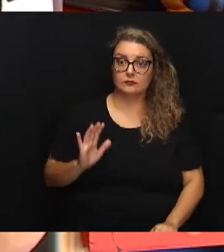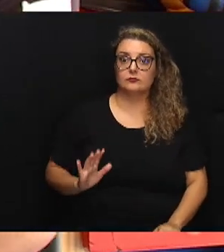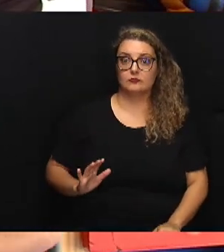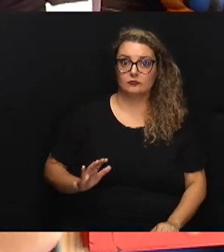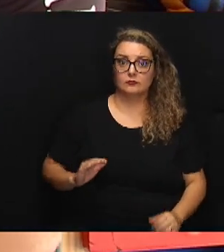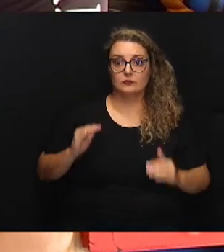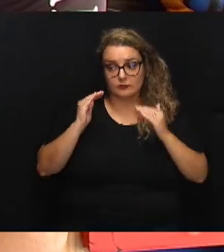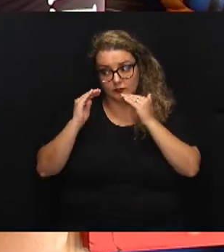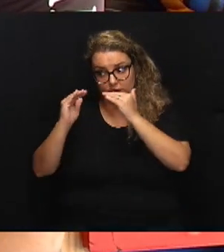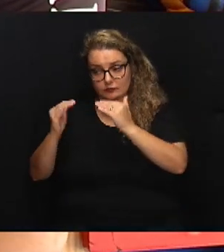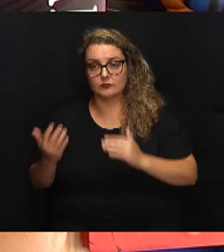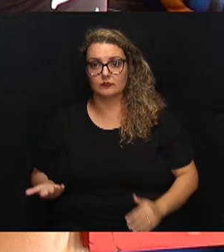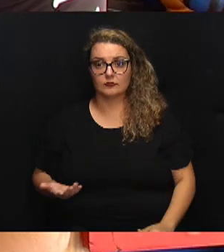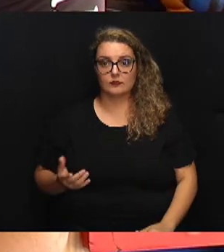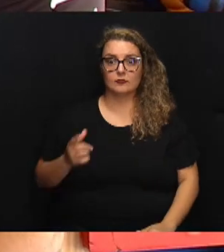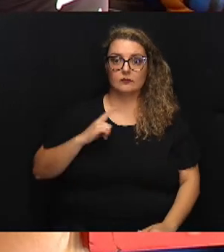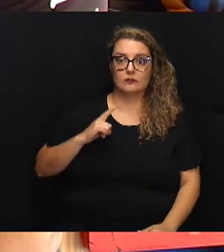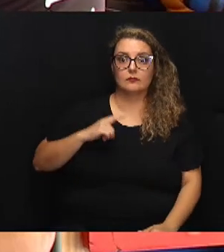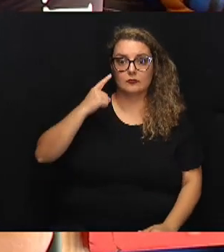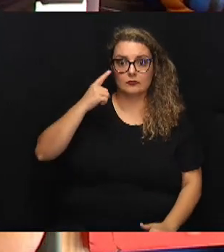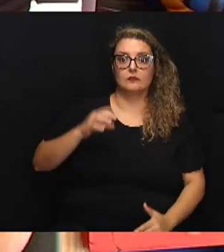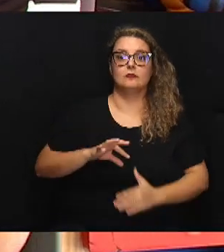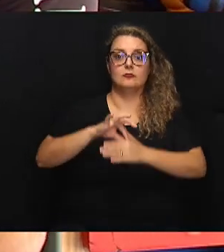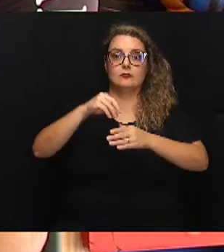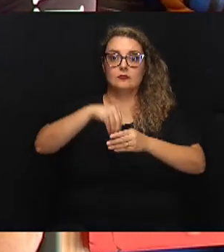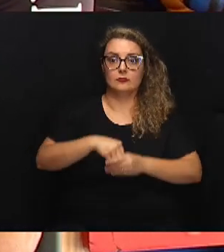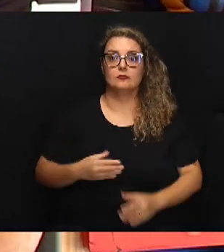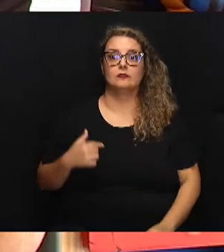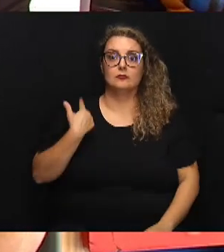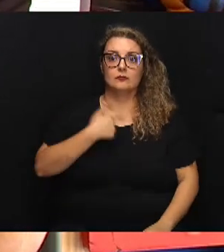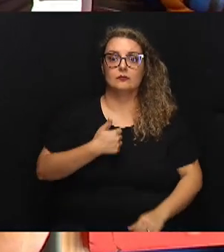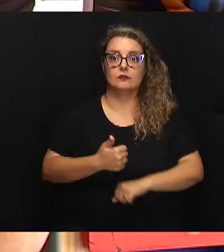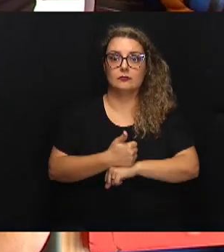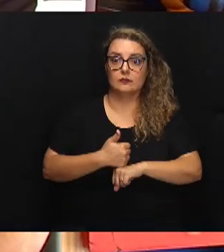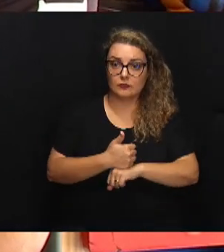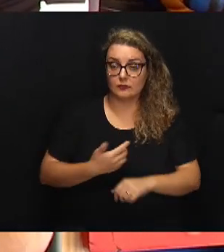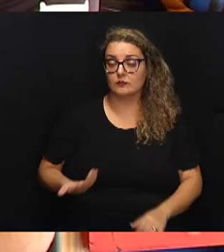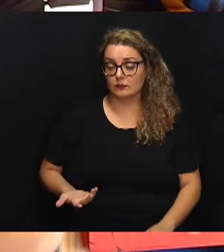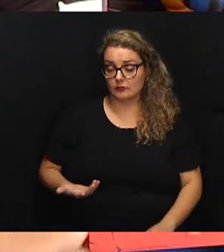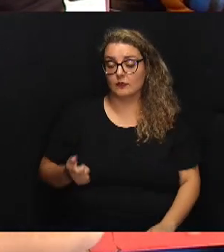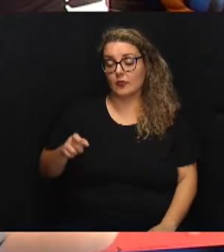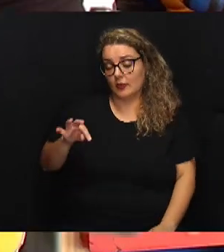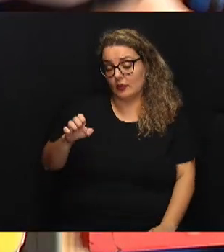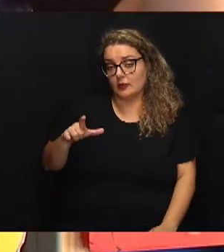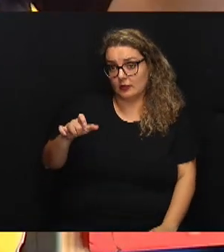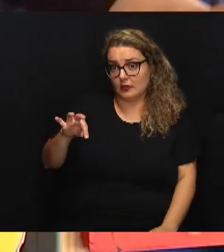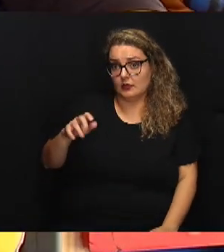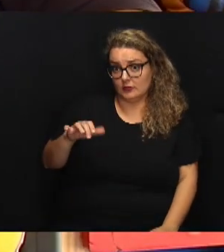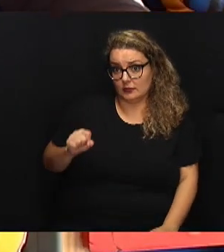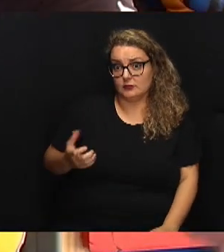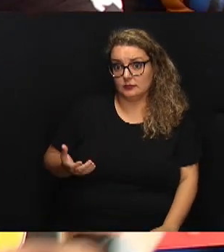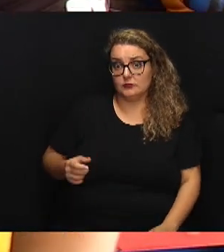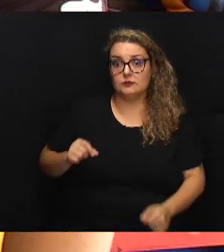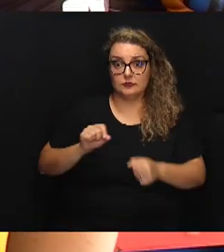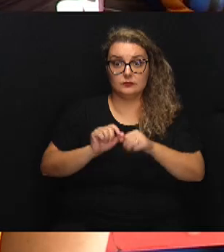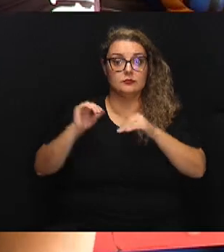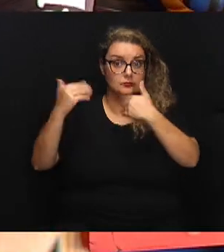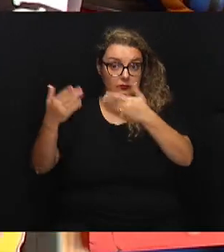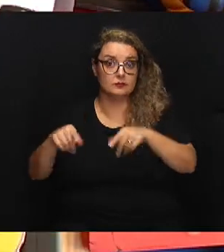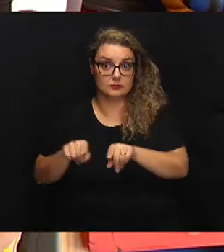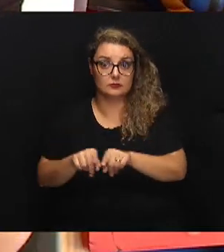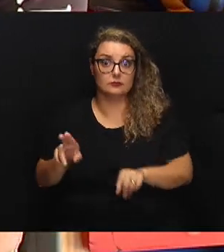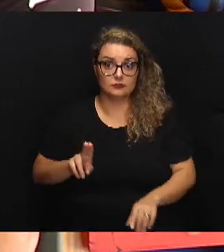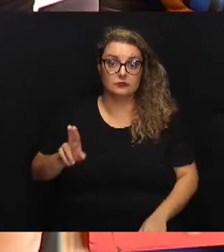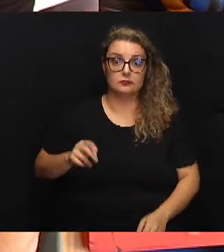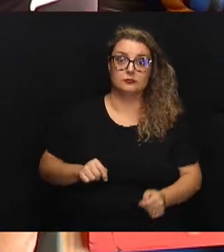o exemplo, porque a gente cria esse senso de liderança dentro dos nossos atletas, né? Então isso acaba fazendo com que lá fora eles também utilizem